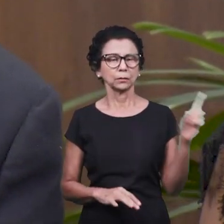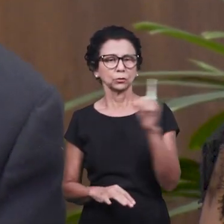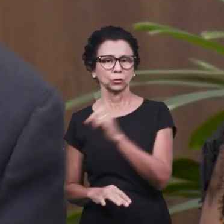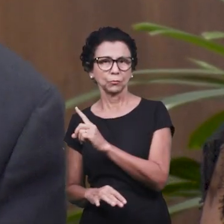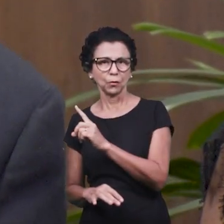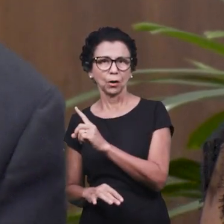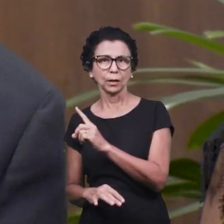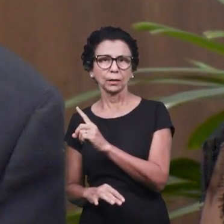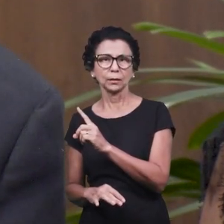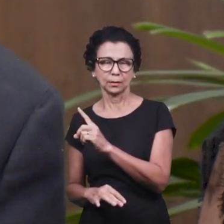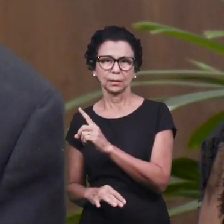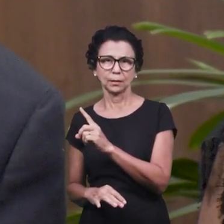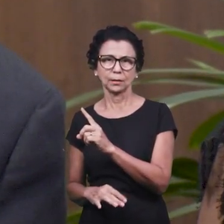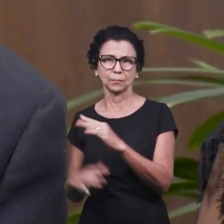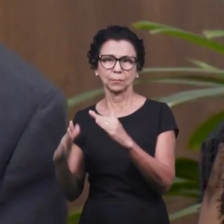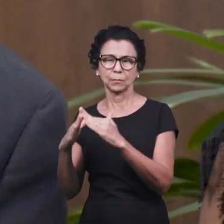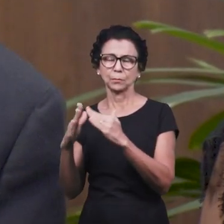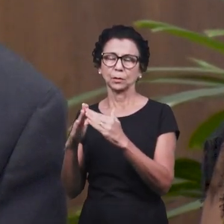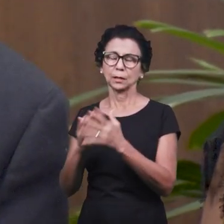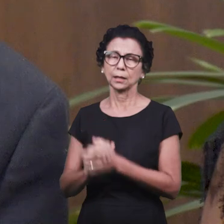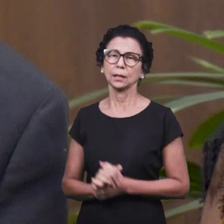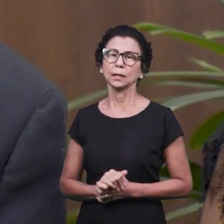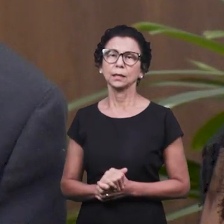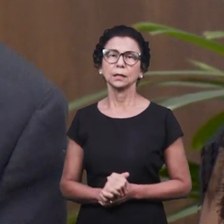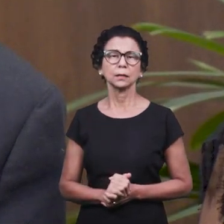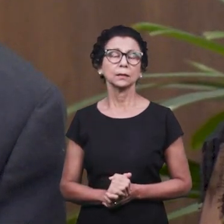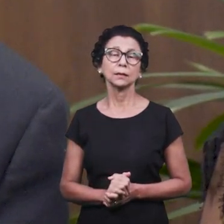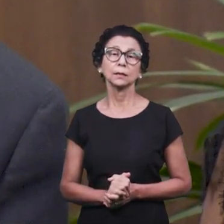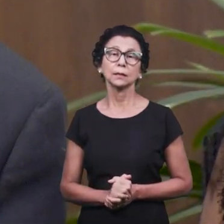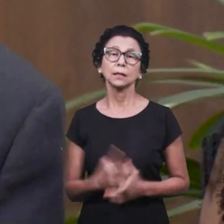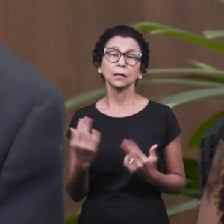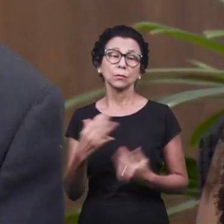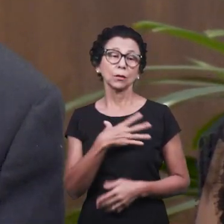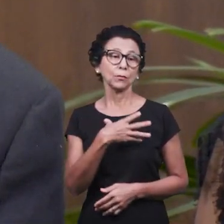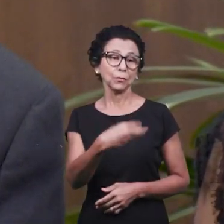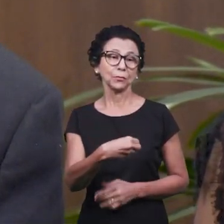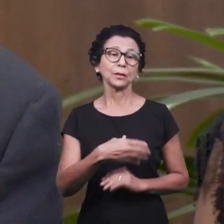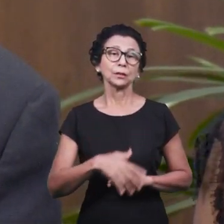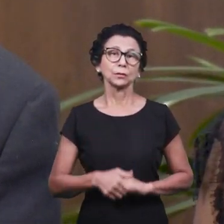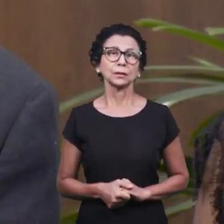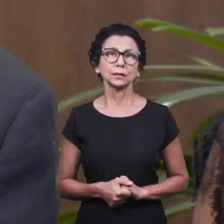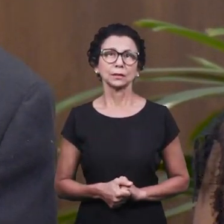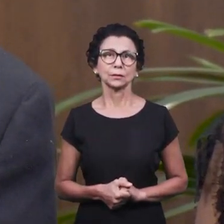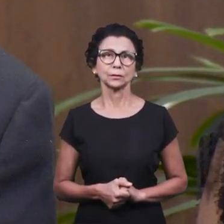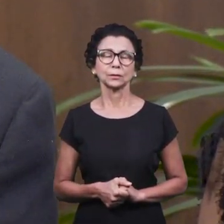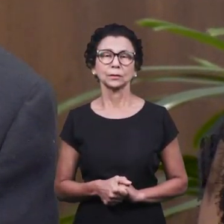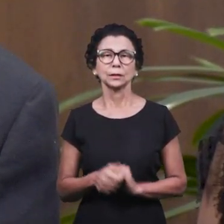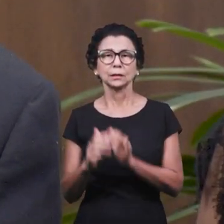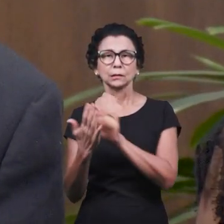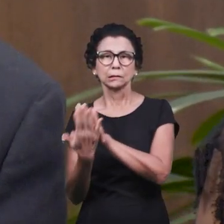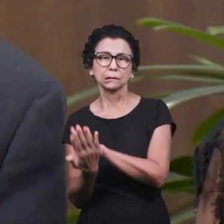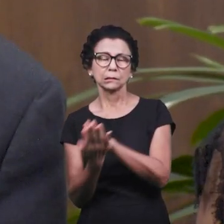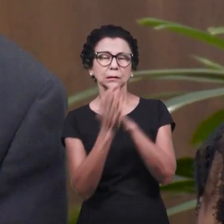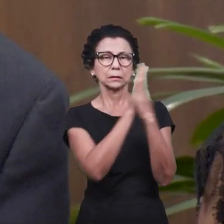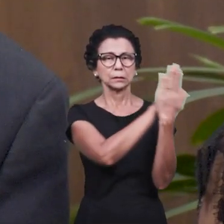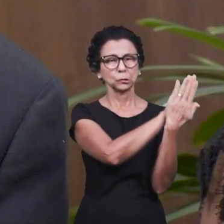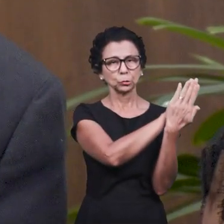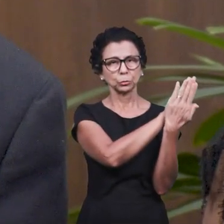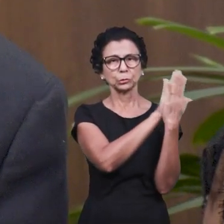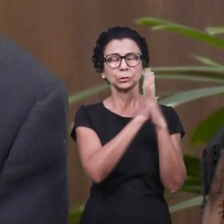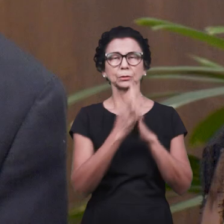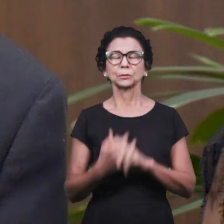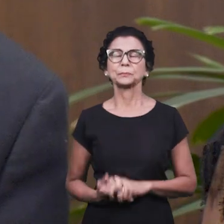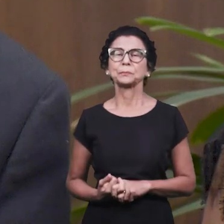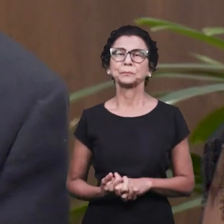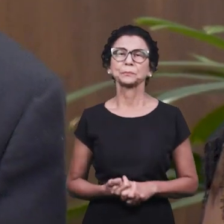estuda nas mesmas escolas que os filhos da gente estudam, né? E passa um ano de estudo. É um intercâmbio de estudos. Então, a primeira